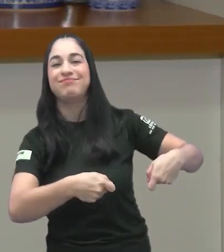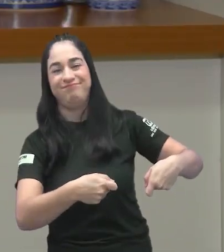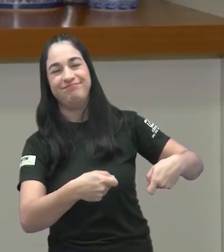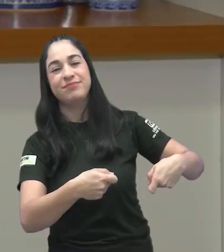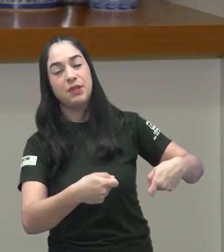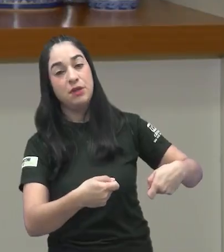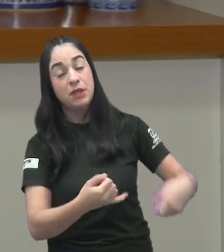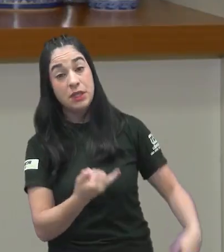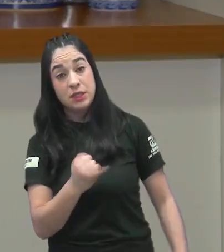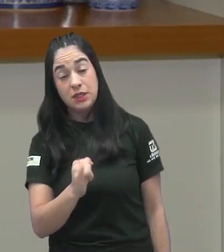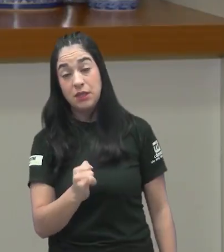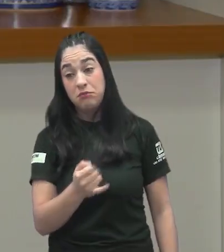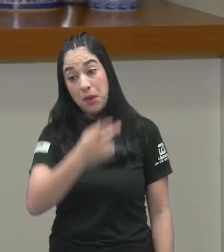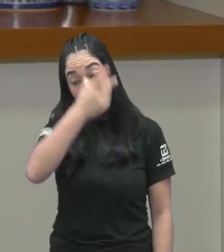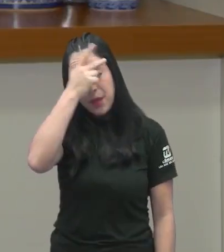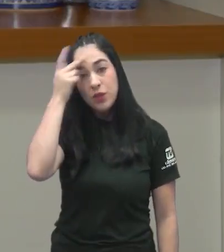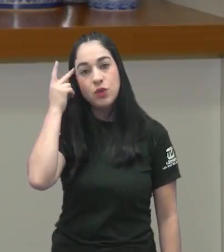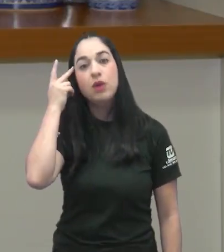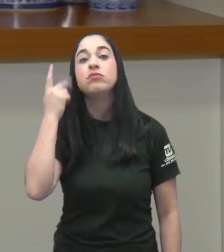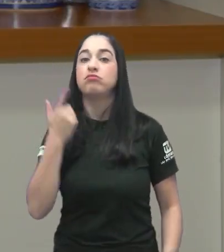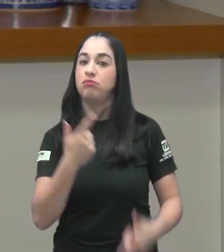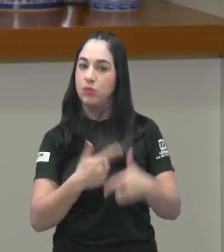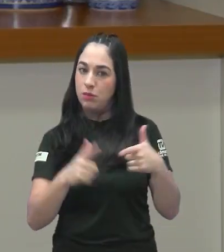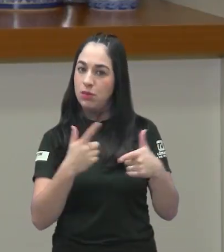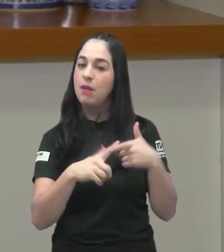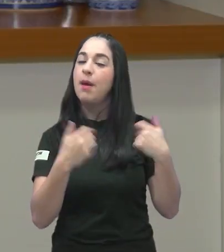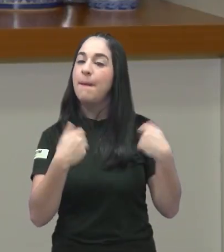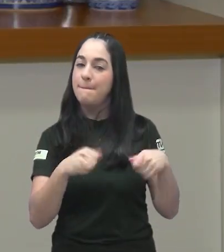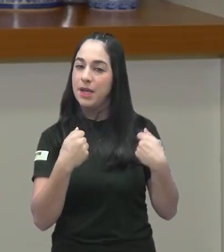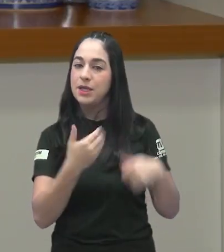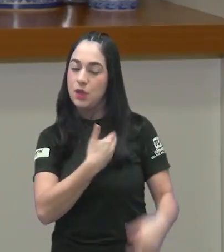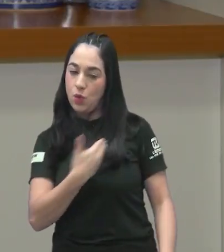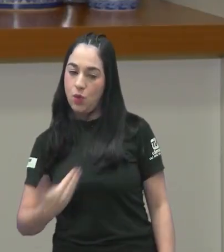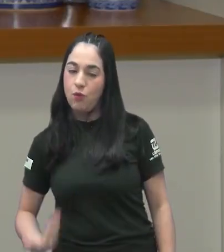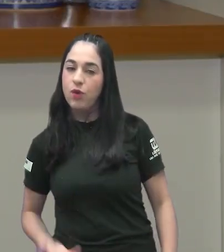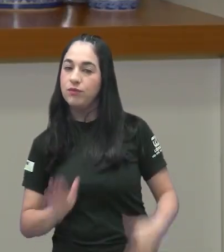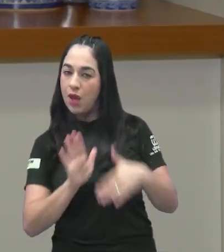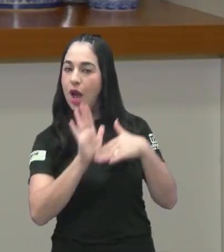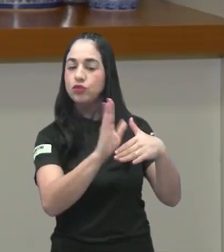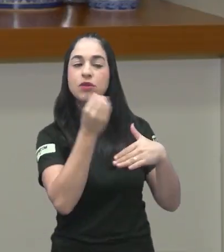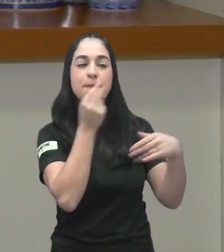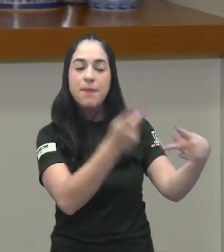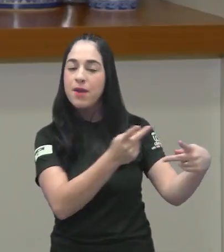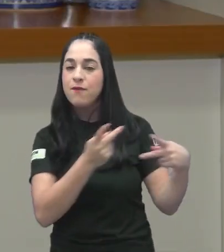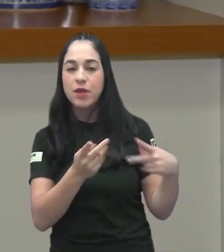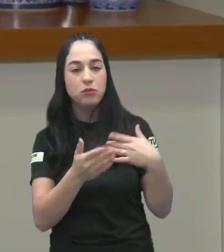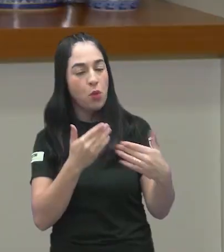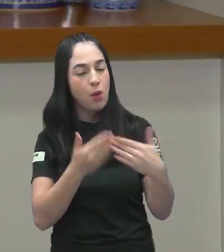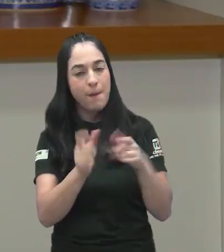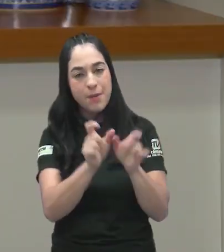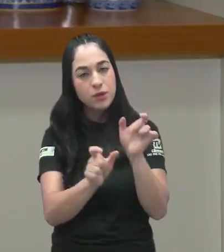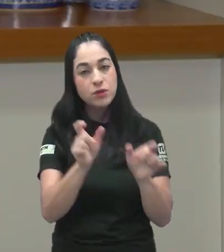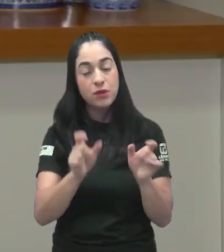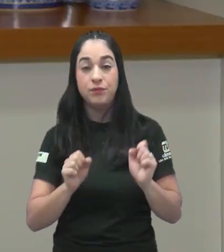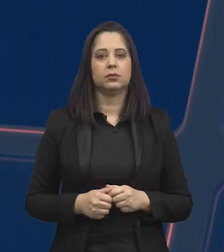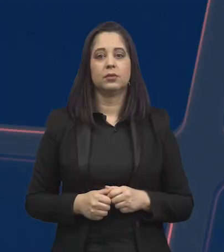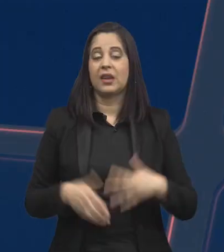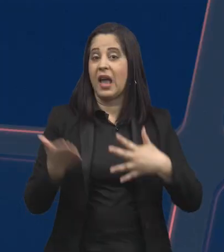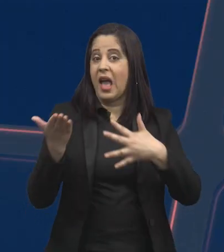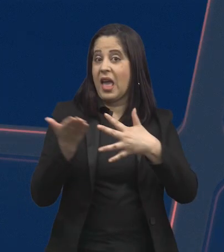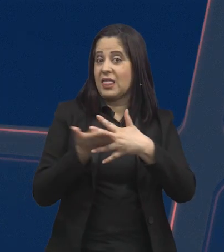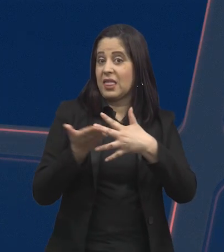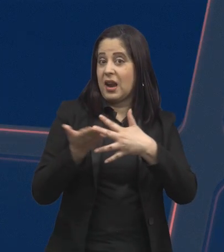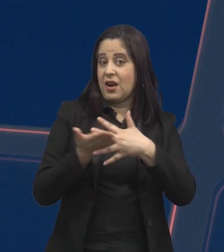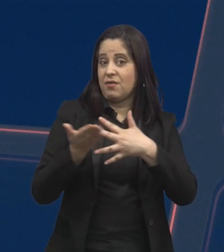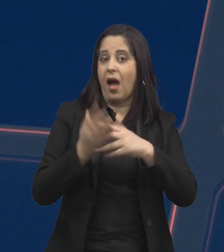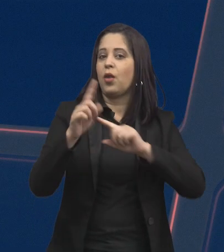pessoa está gastando ali com o dinheiro. Então, se a pessoa não consegue, aí tem que vir o Estado para, de alguma forma, regulamentar. Então, é bem-vindo.